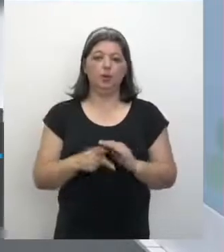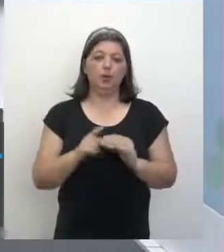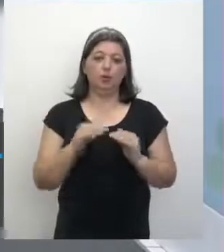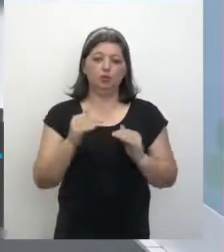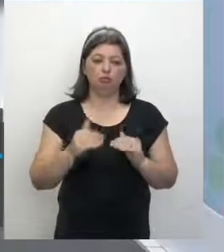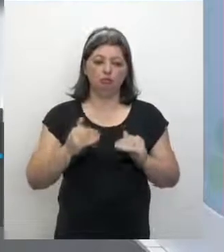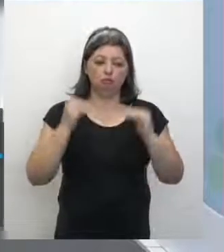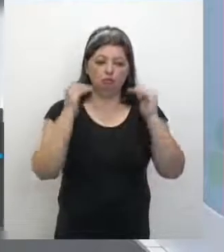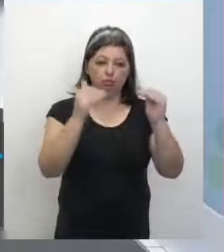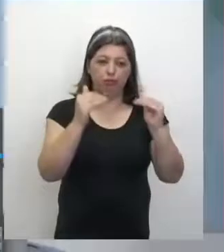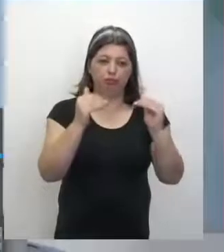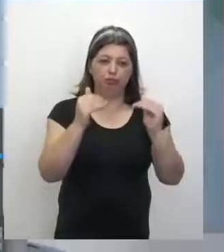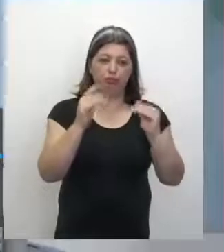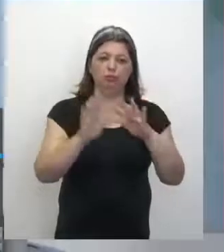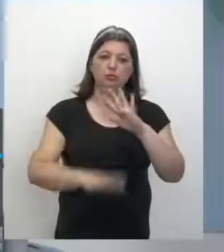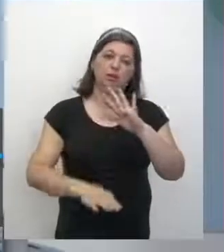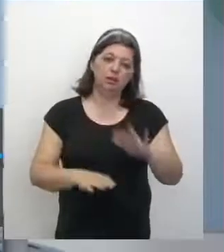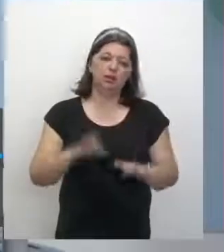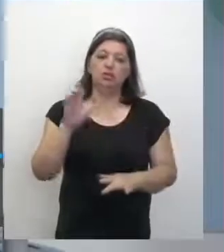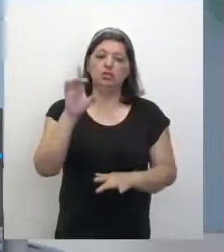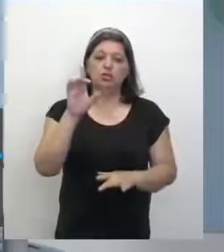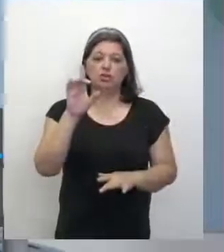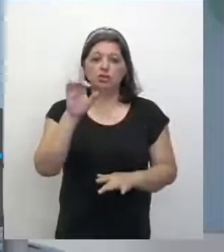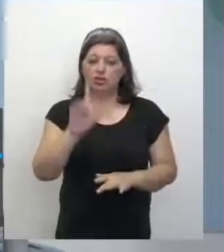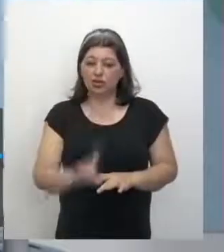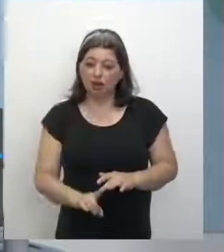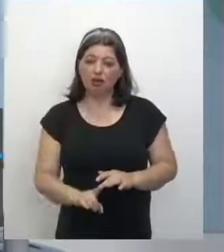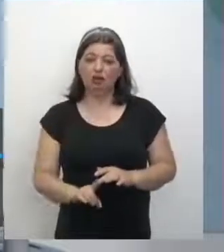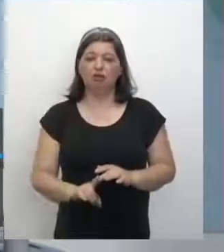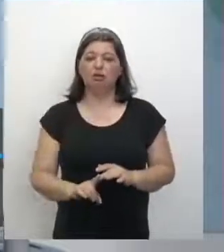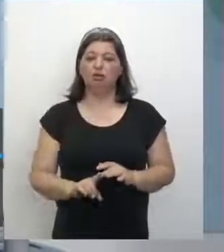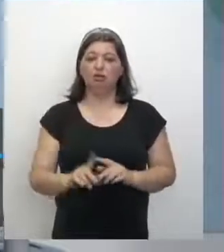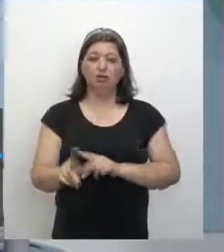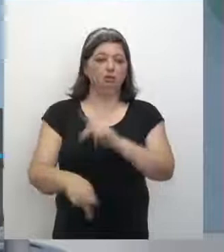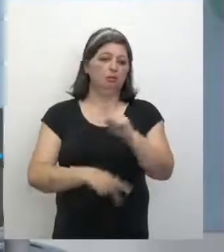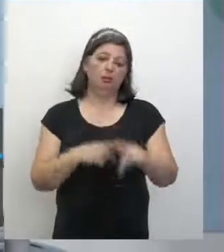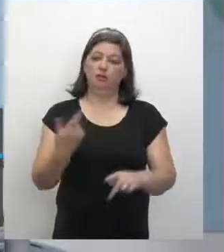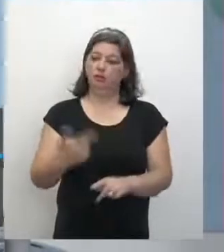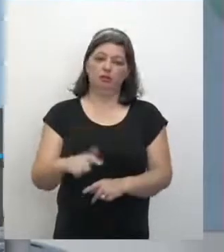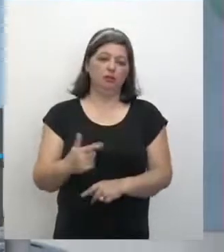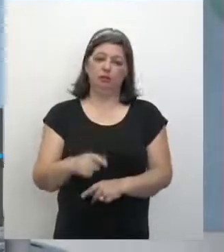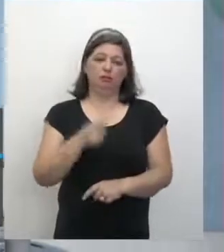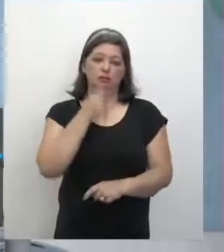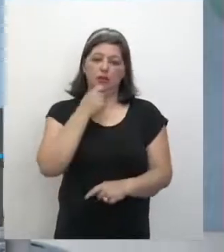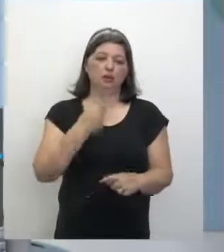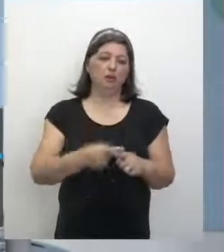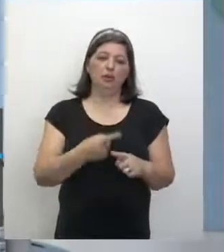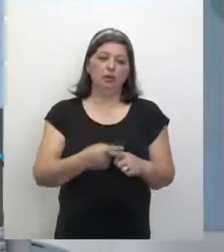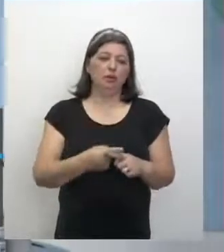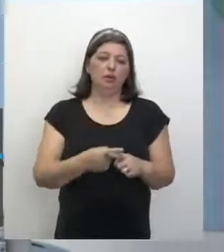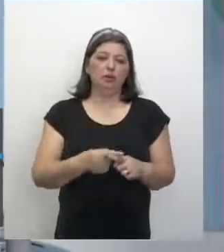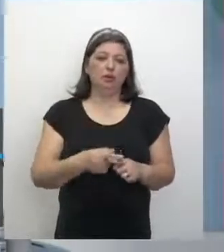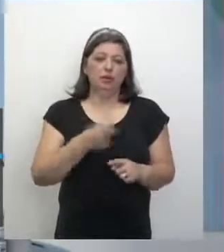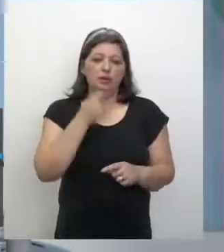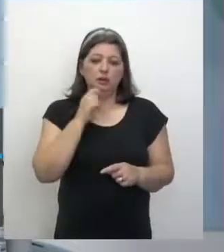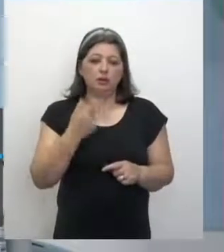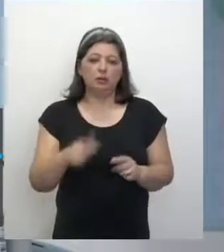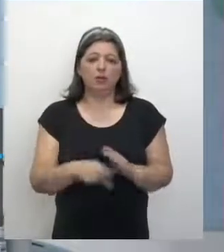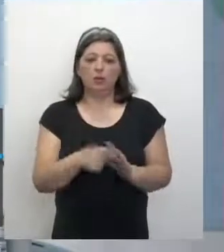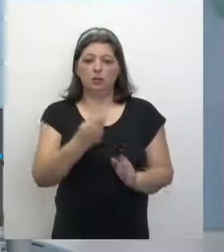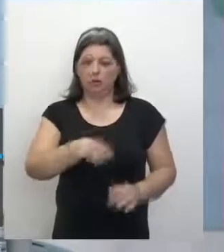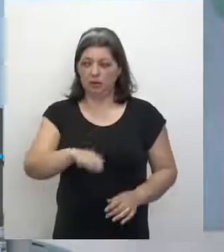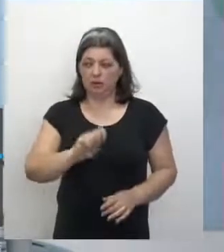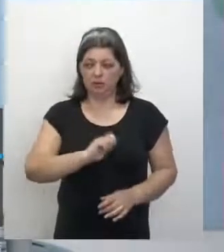pelo território, alguns direitos o povo basco não possui por não ter esse território reconhecido, né? A Espanha, por sua